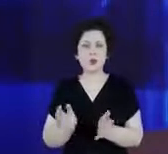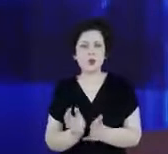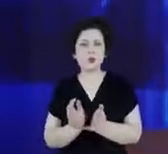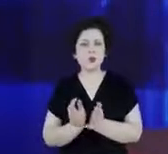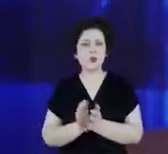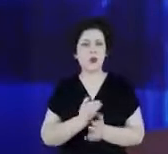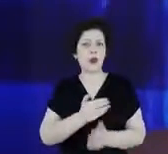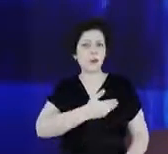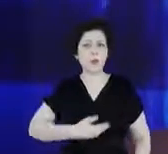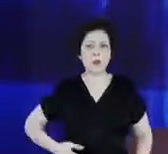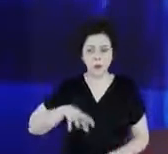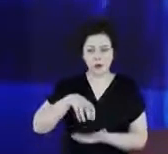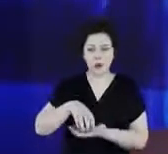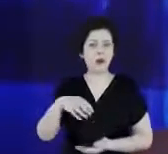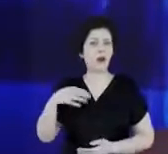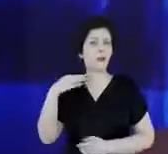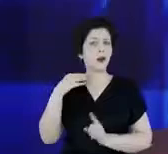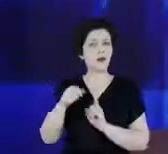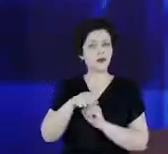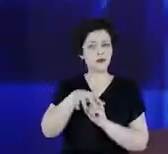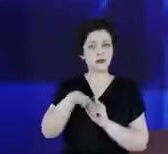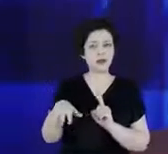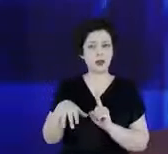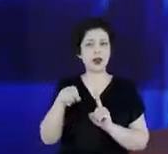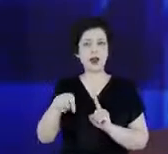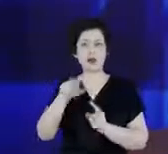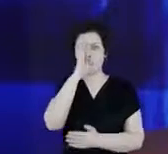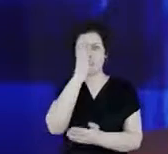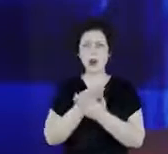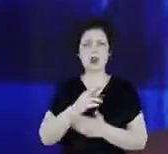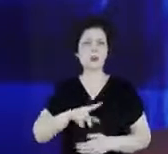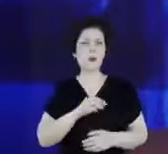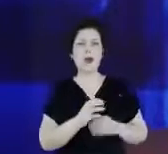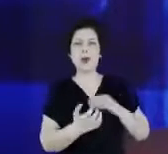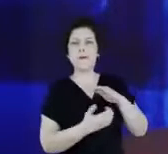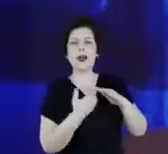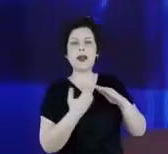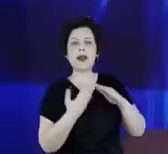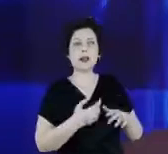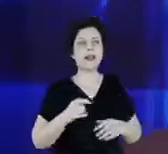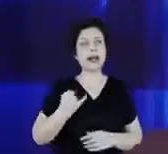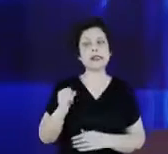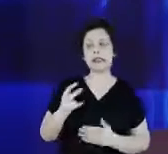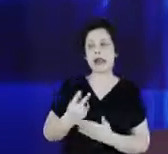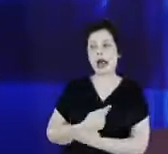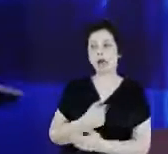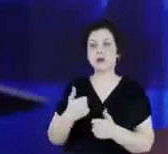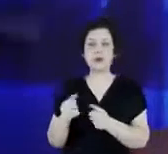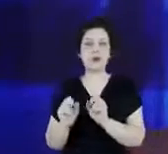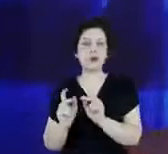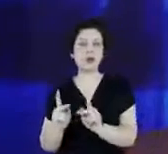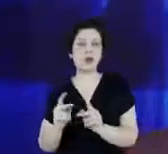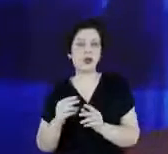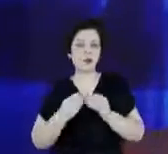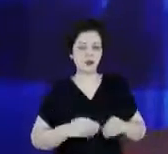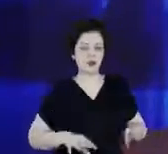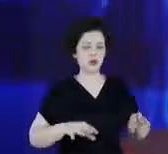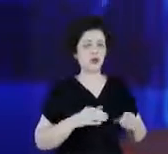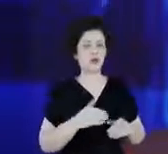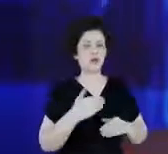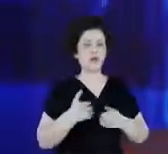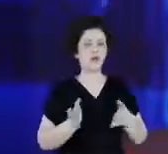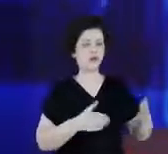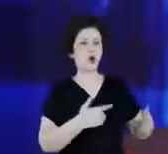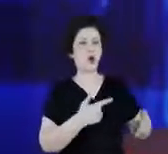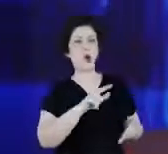uma entidade pública né o banco central é uma aposta alta né não é uma Startup que olha se não der certo tudo bem tudo bem tivemos um prejuízo Vamos partir para